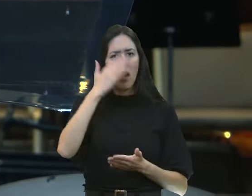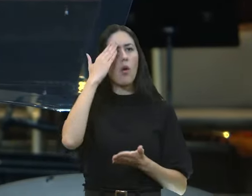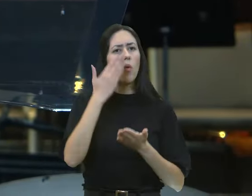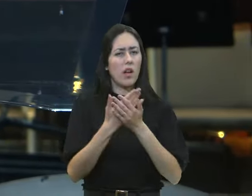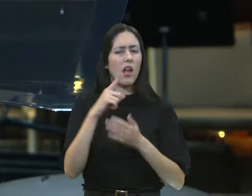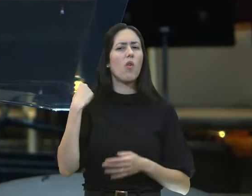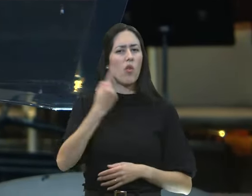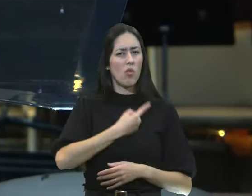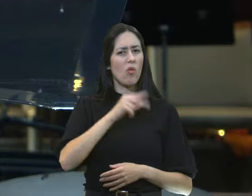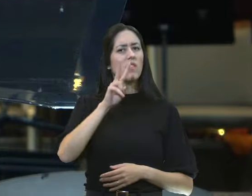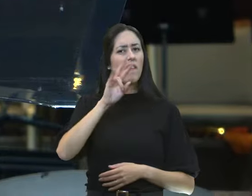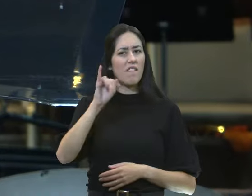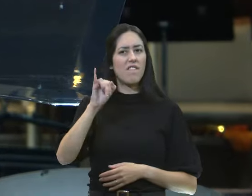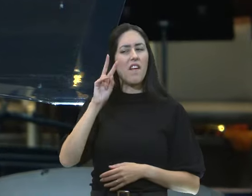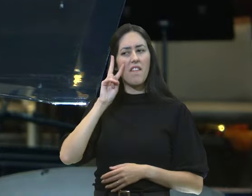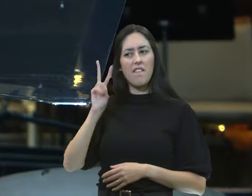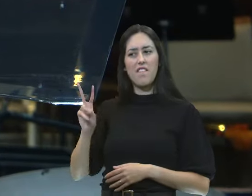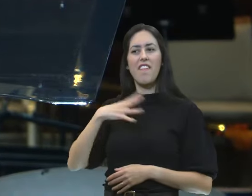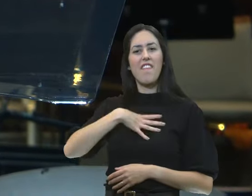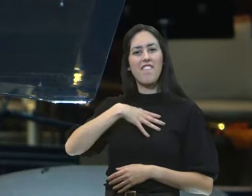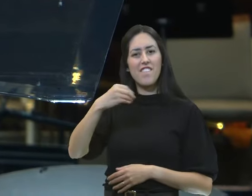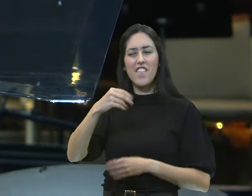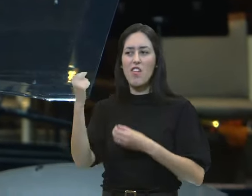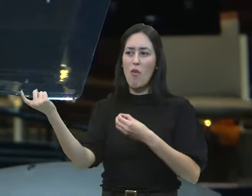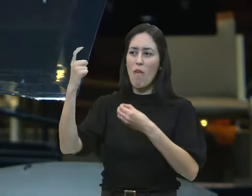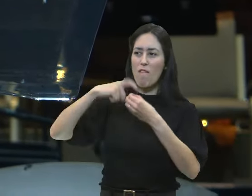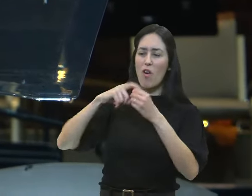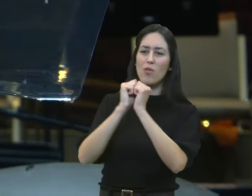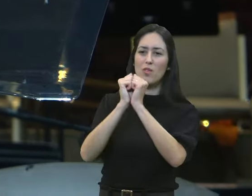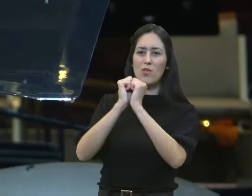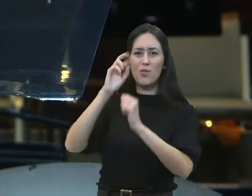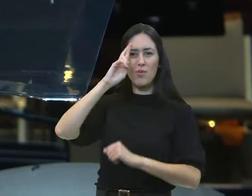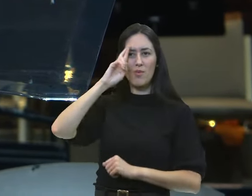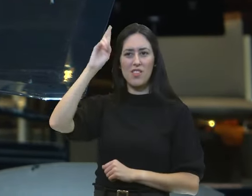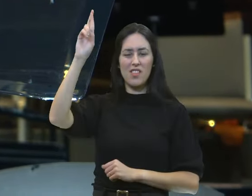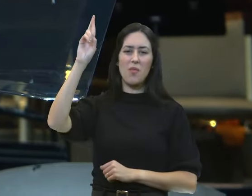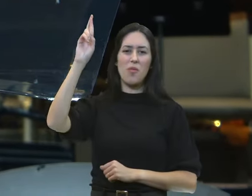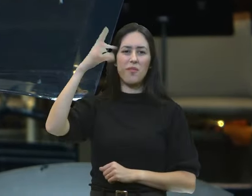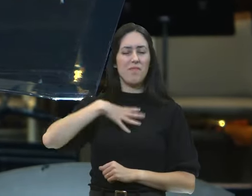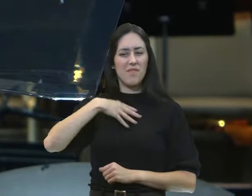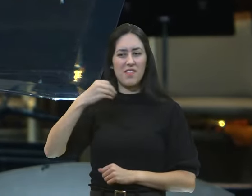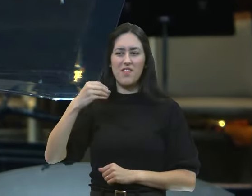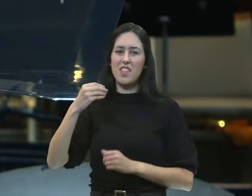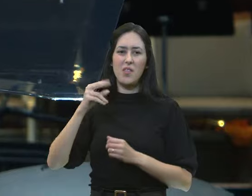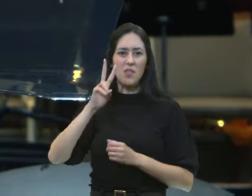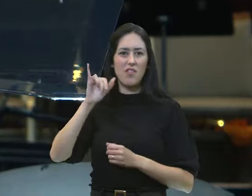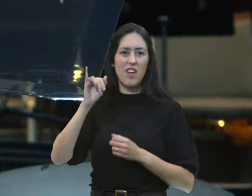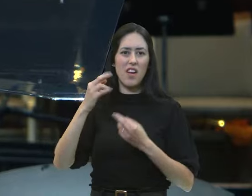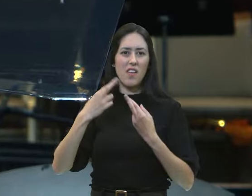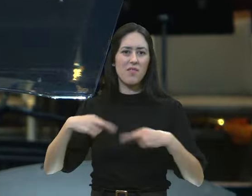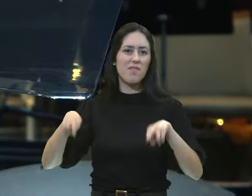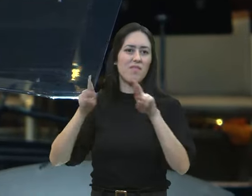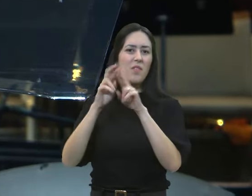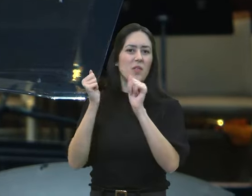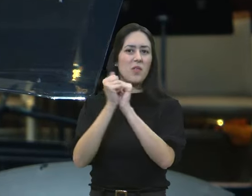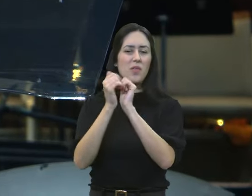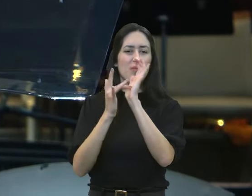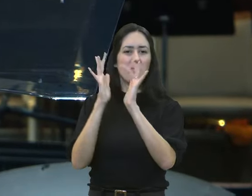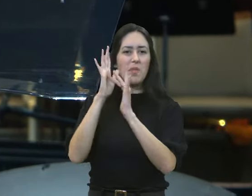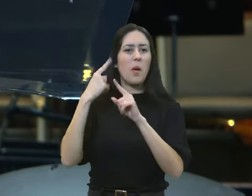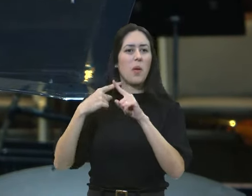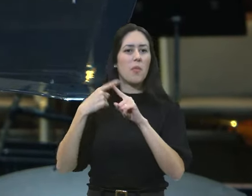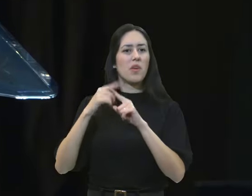vamos ver cada um deles voltando aos caminhos do Senhor, enchendo o lar de alegria, porque o Senhor é